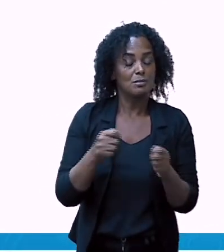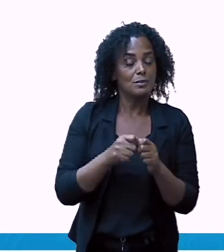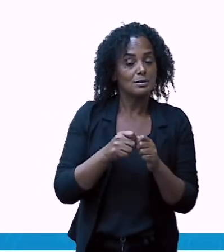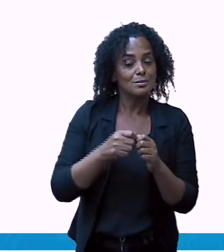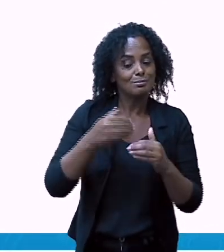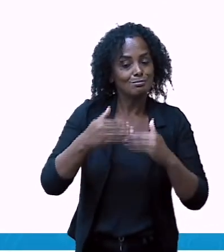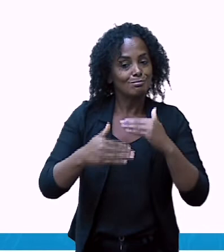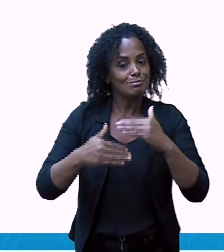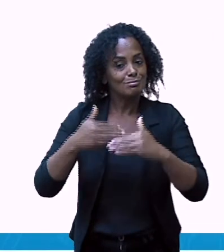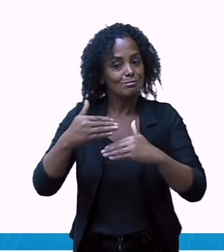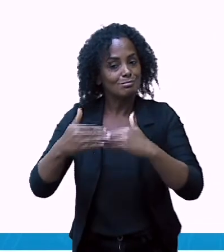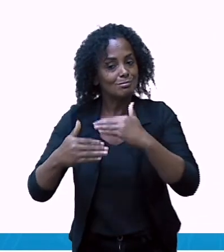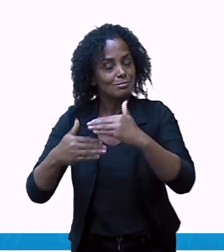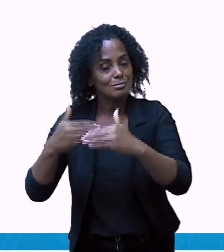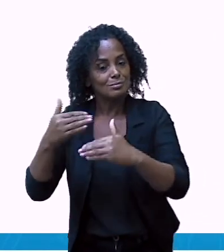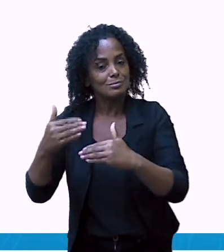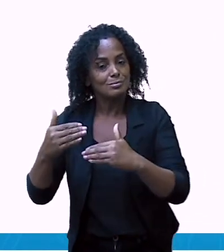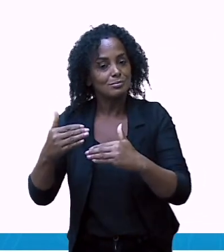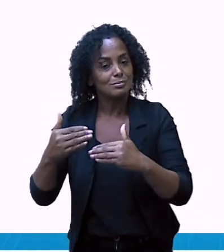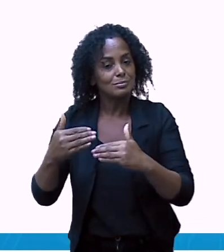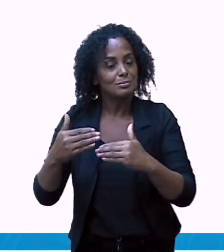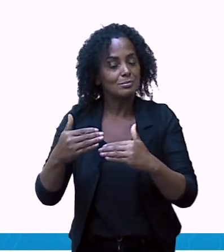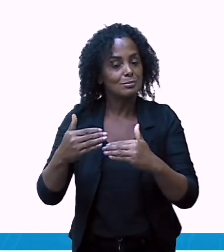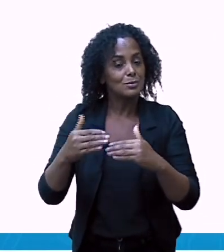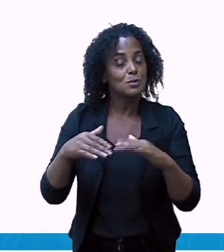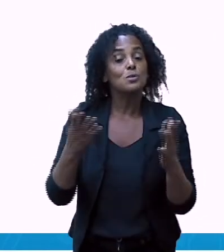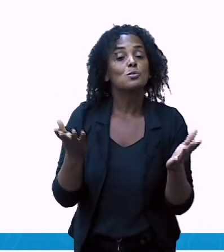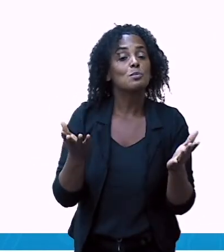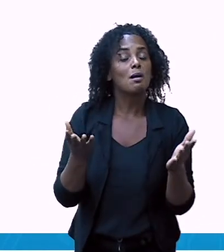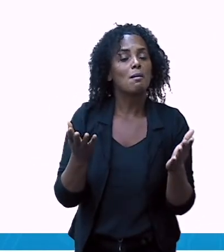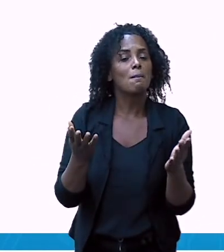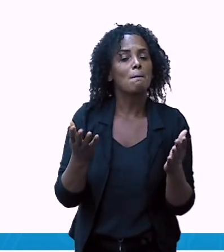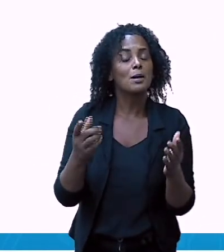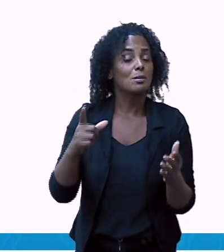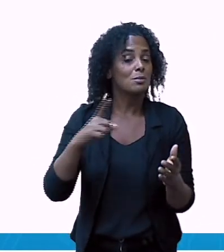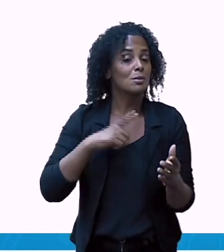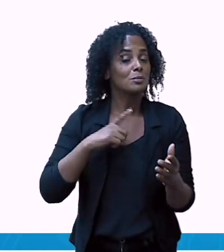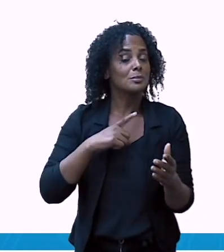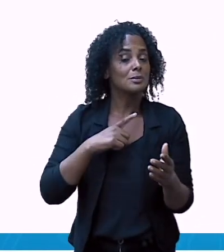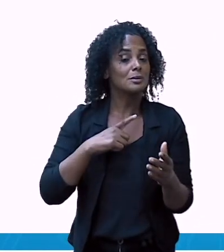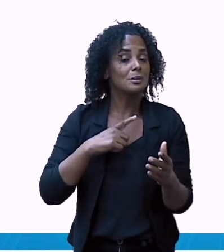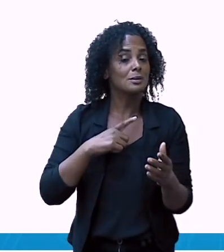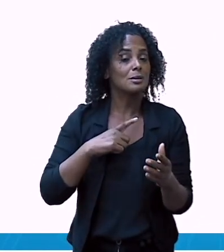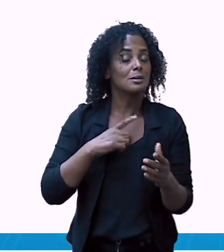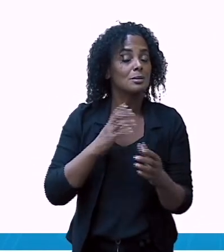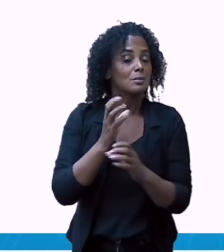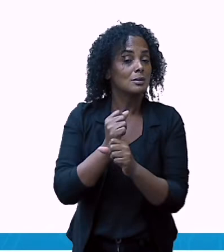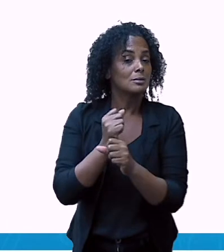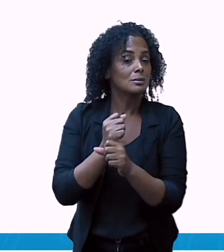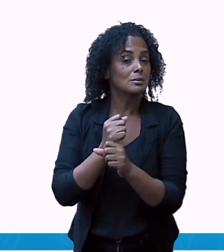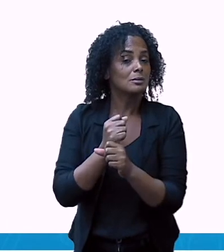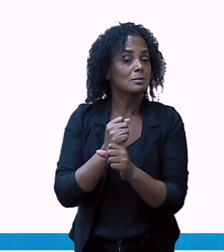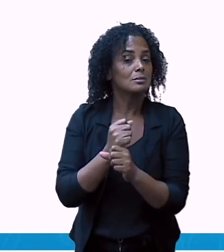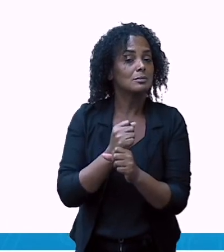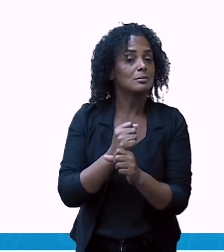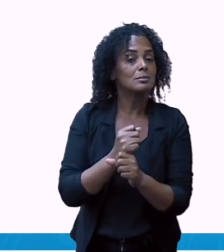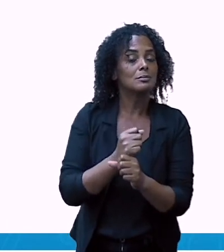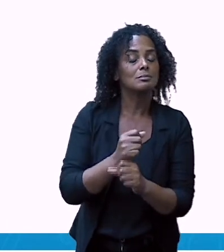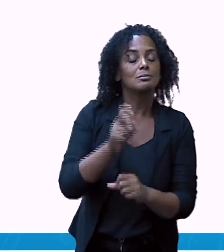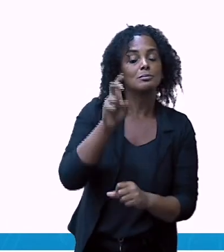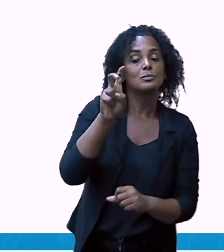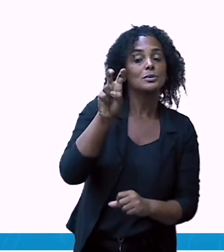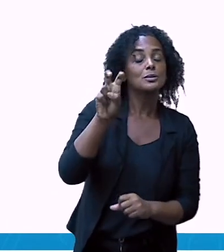passo. Agora, qual operação aparece para que a gente resolva primeiramente? Eu tenho aqui, olha,